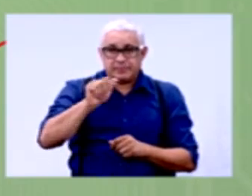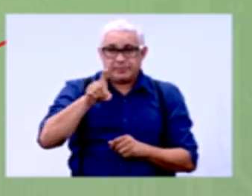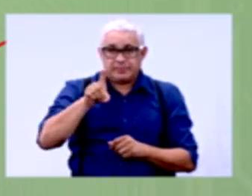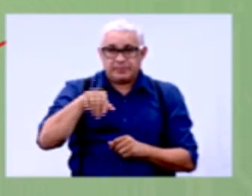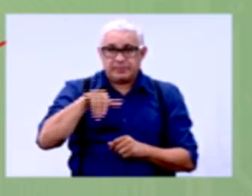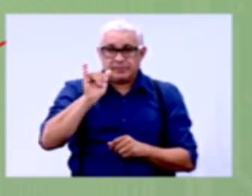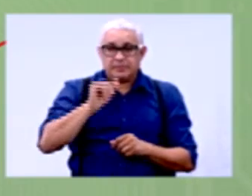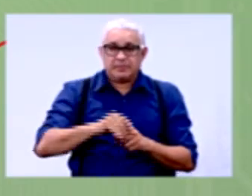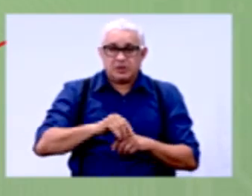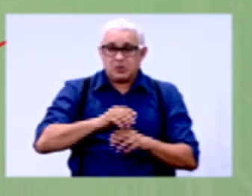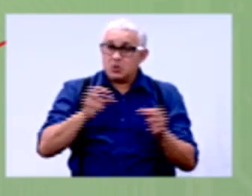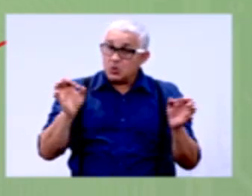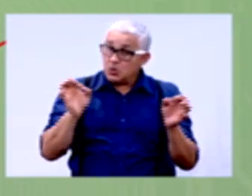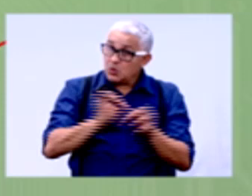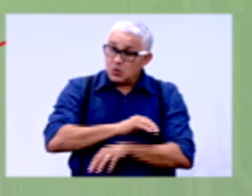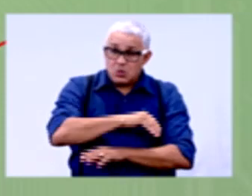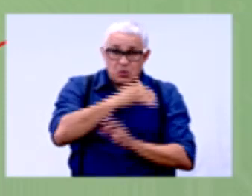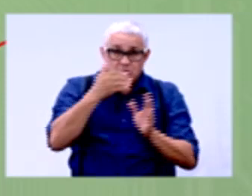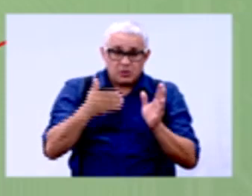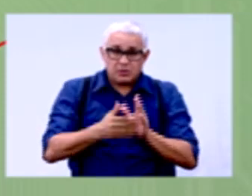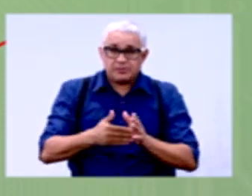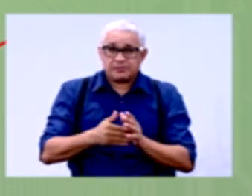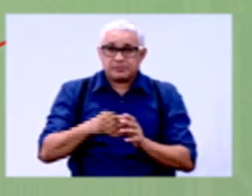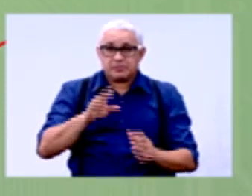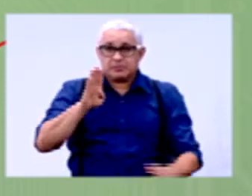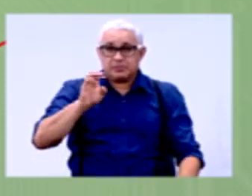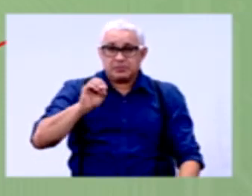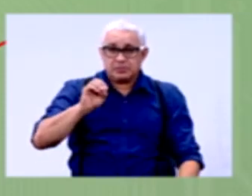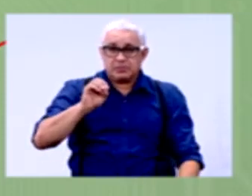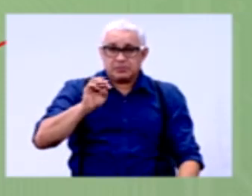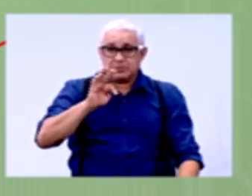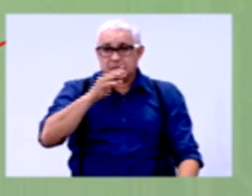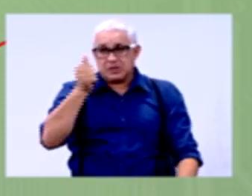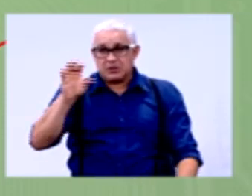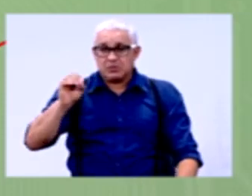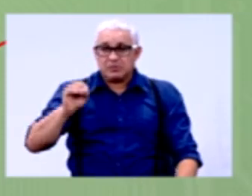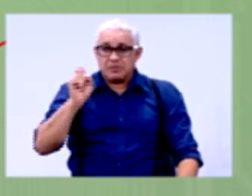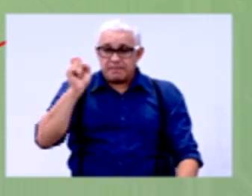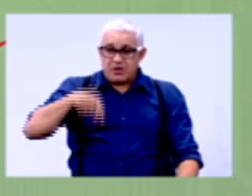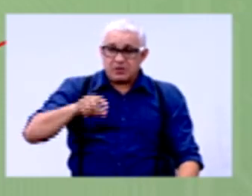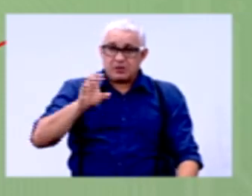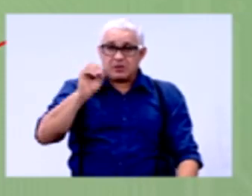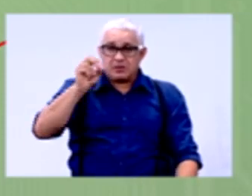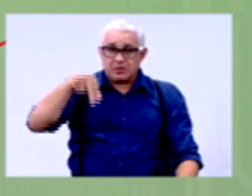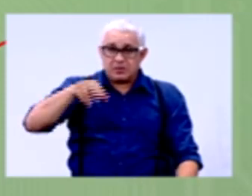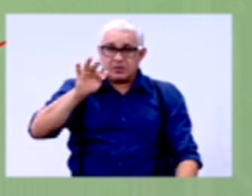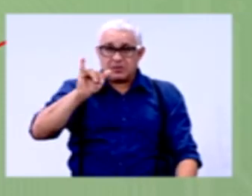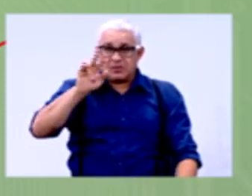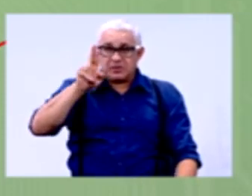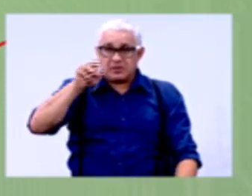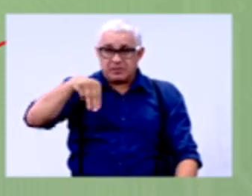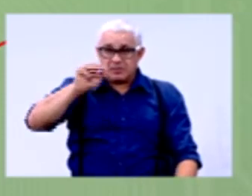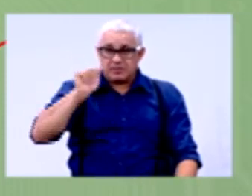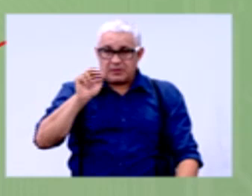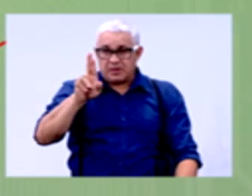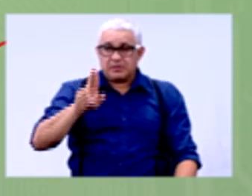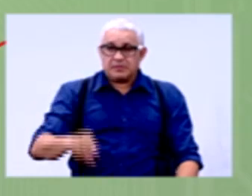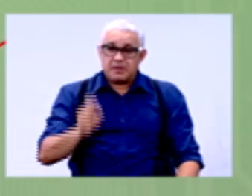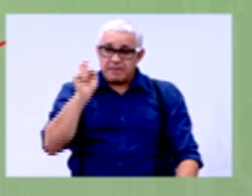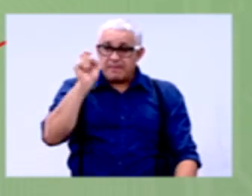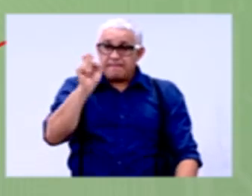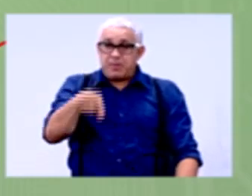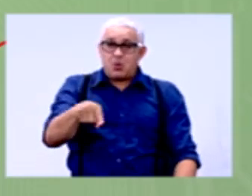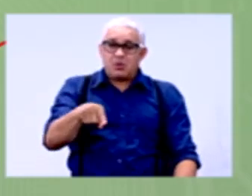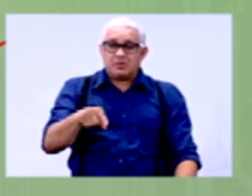toda a página, né, quando o botão confirmar, ó, ID aqui, btn confirmar, for